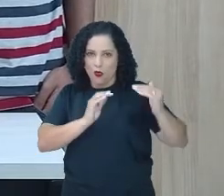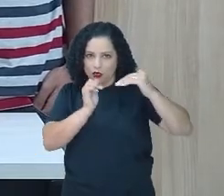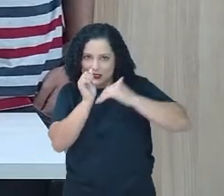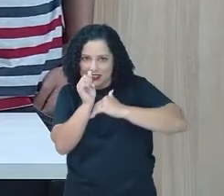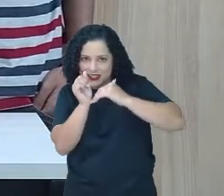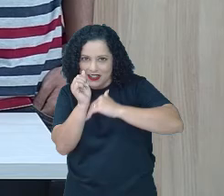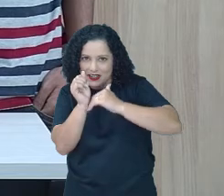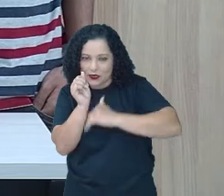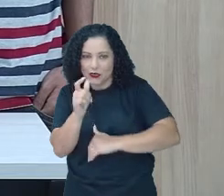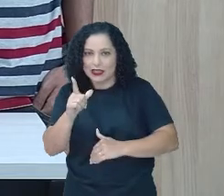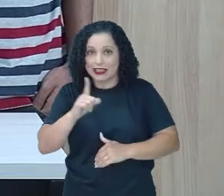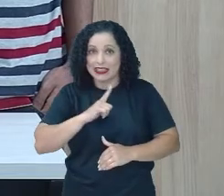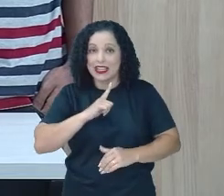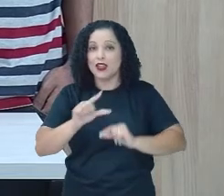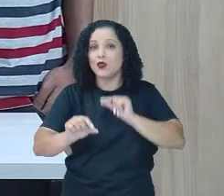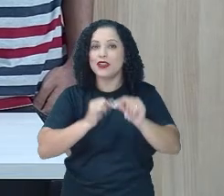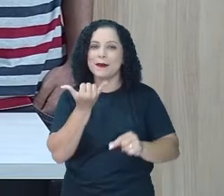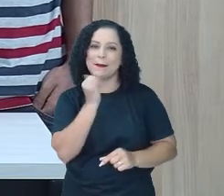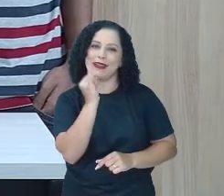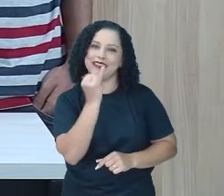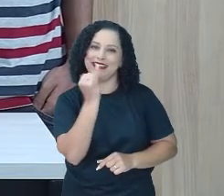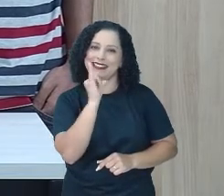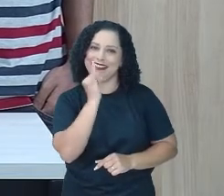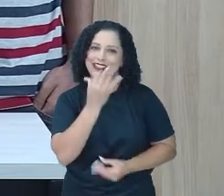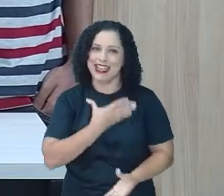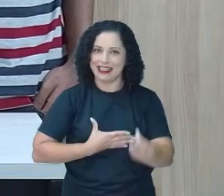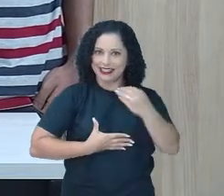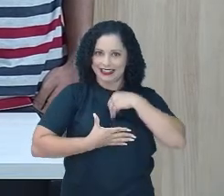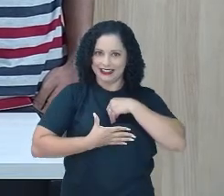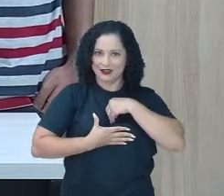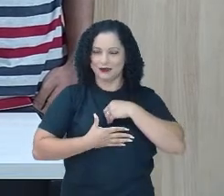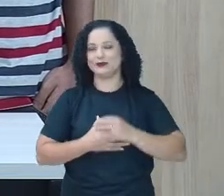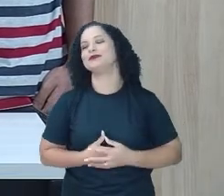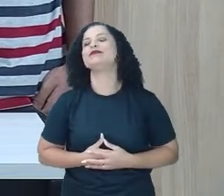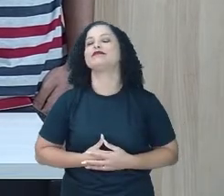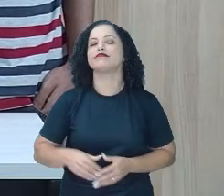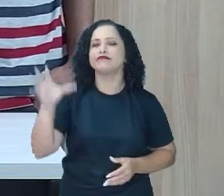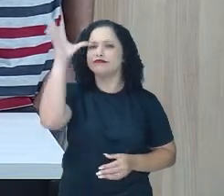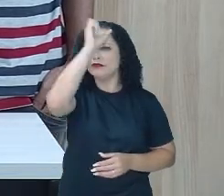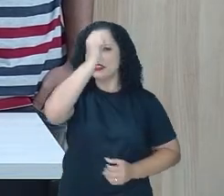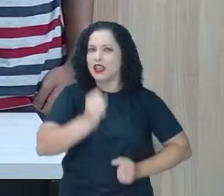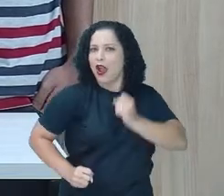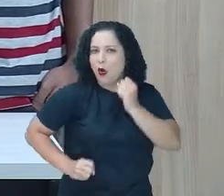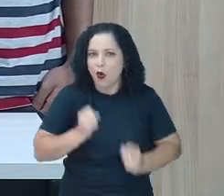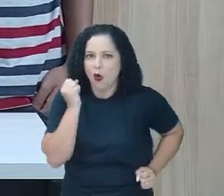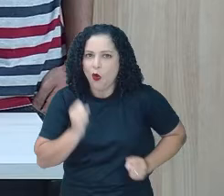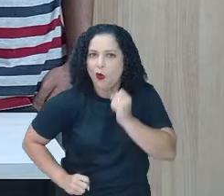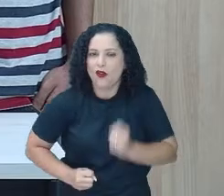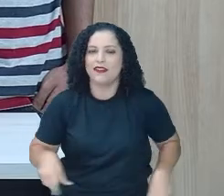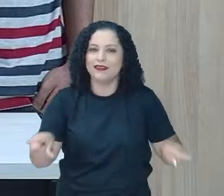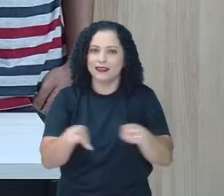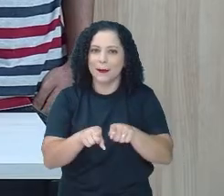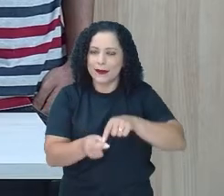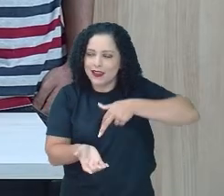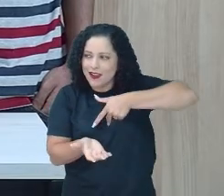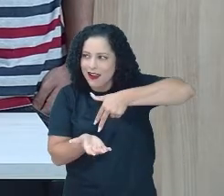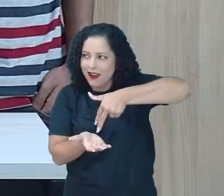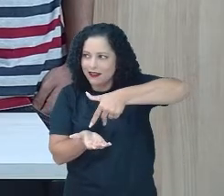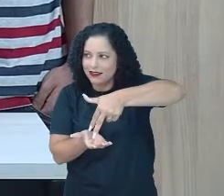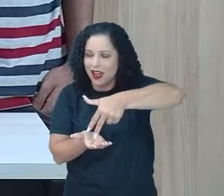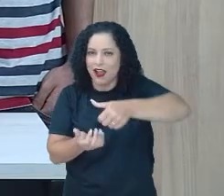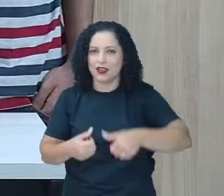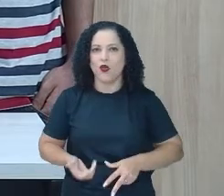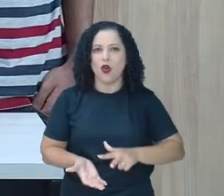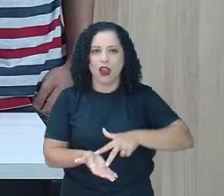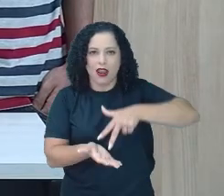O que eu tenho é bateria. Eu aprendi a correr, mas também sei caminhar. E me levanto na hora,